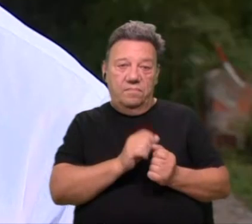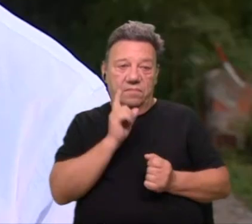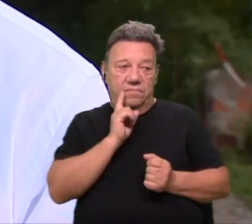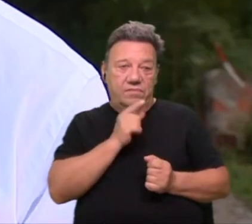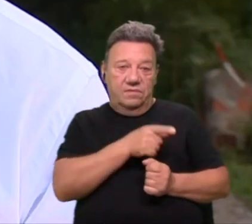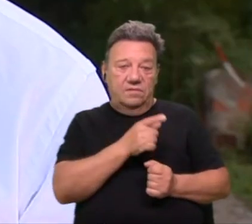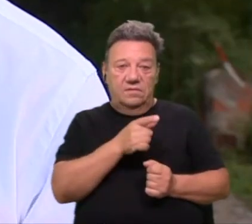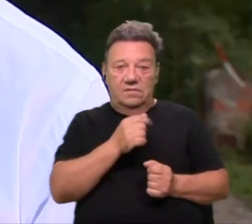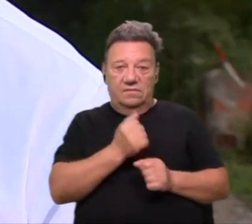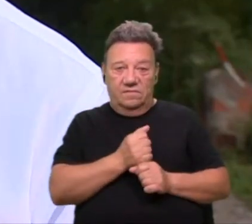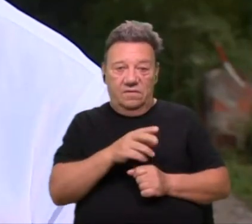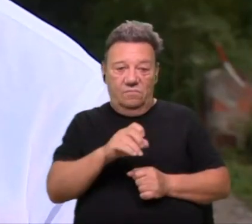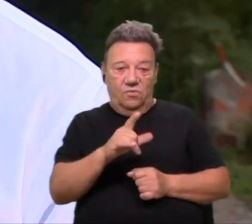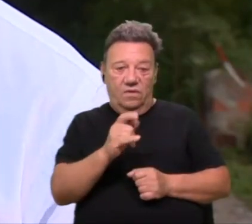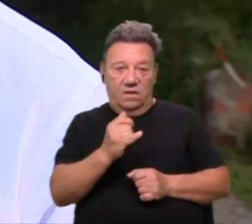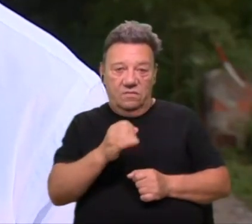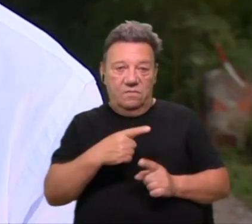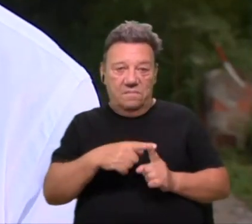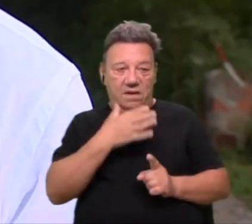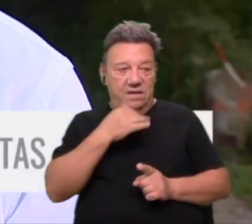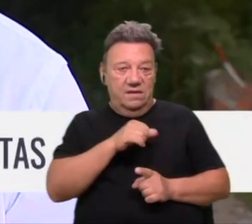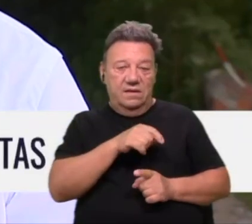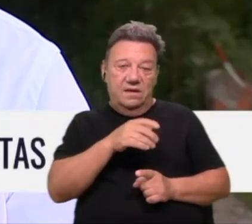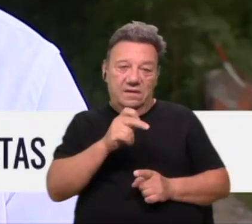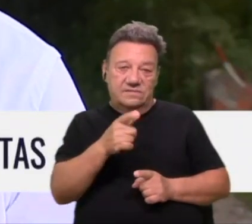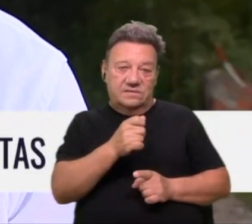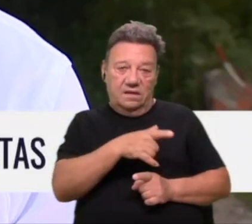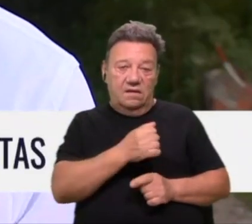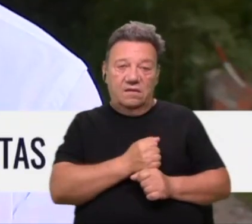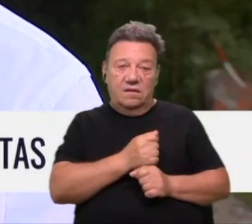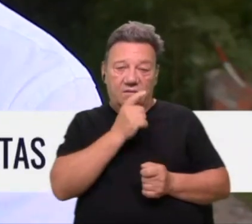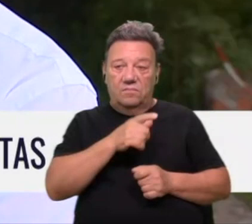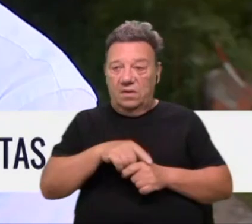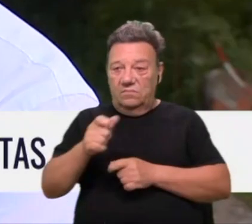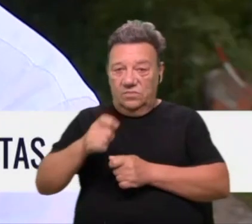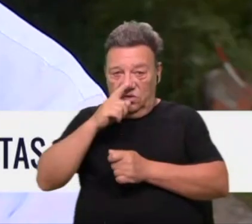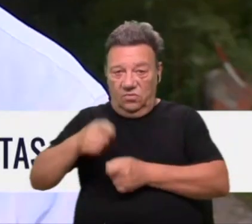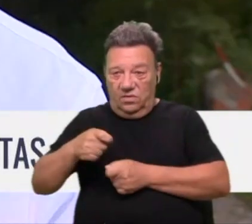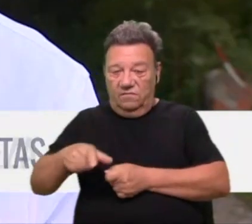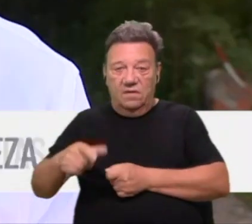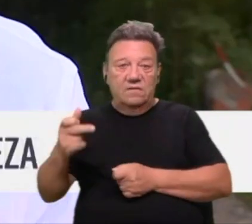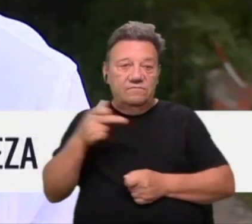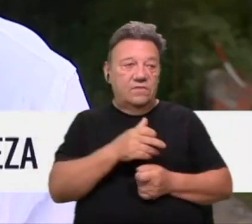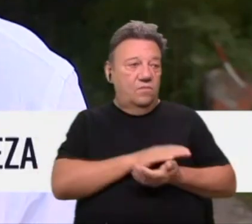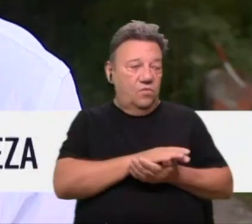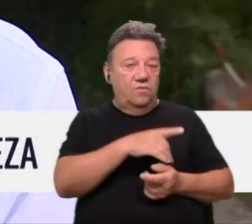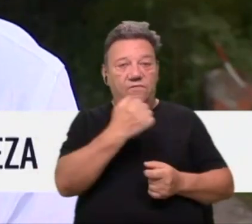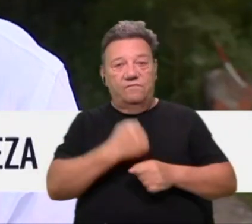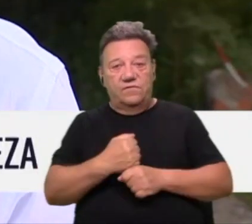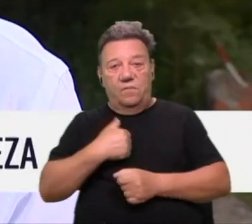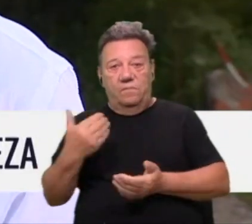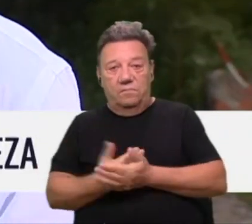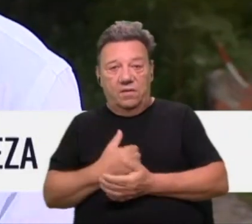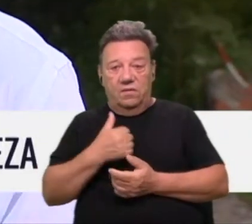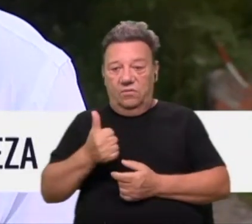bastante importante os moleiros e desenhos nessa agricultura para as pessoas cultivavam e vinham aqui Morrer para depois fazer o seu pão